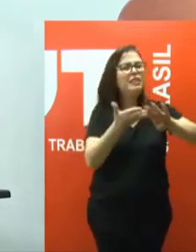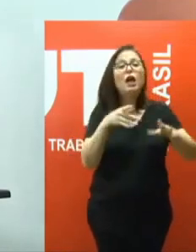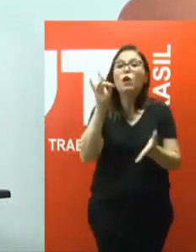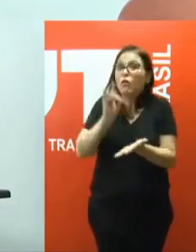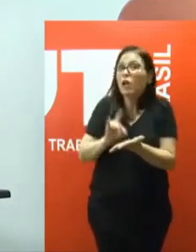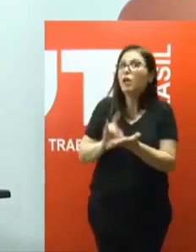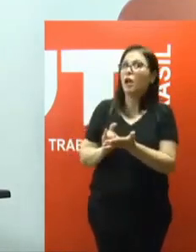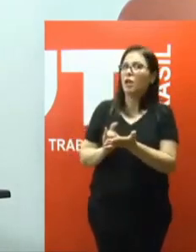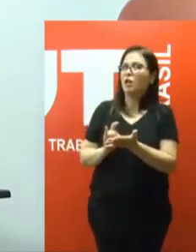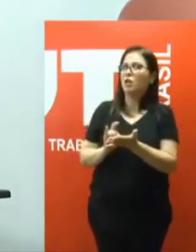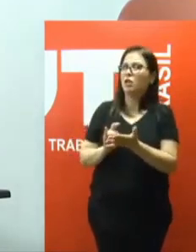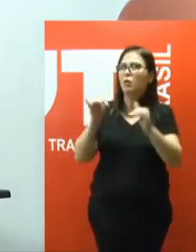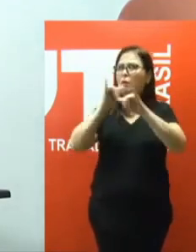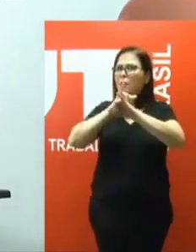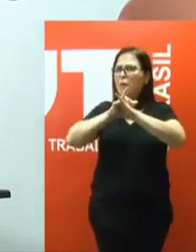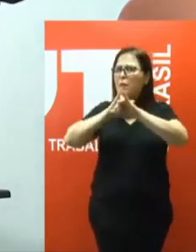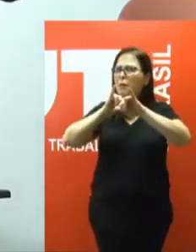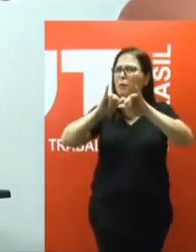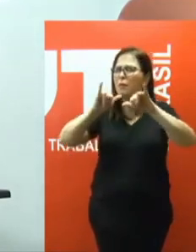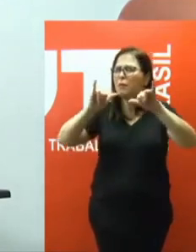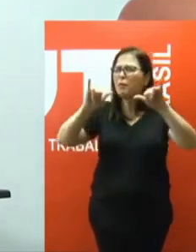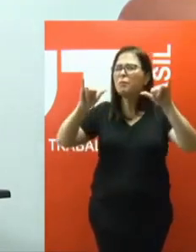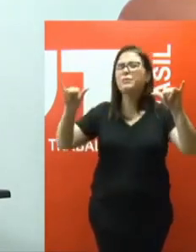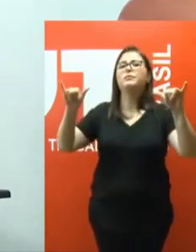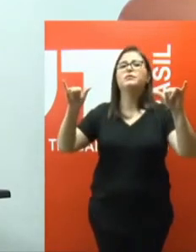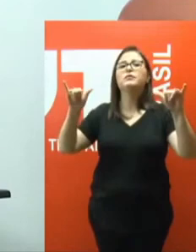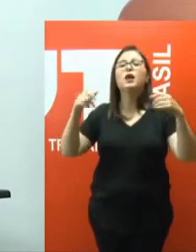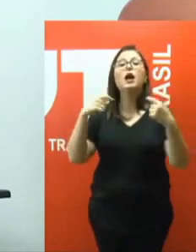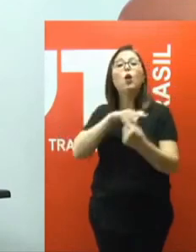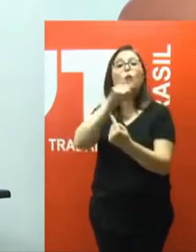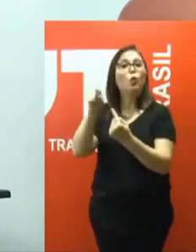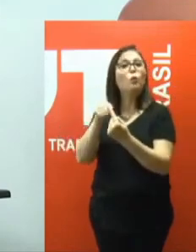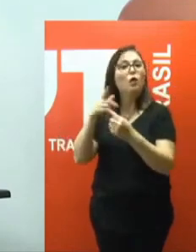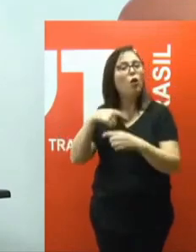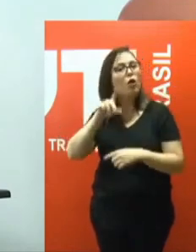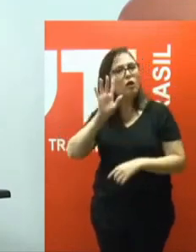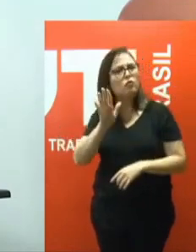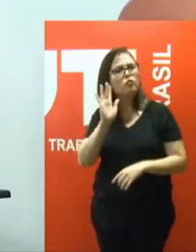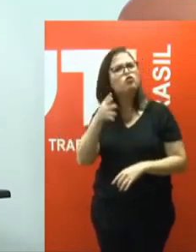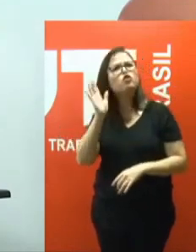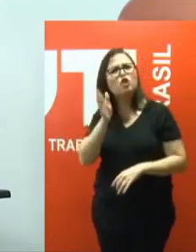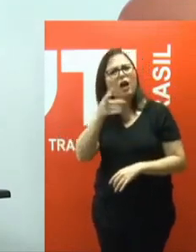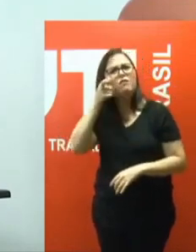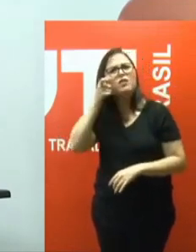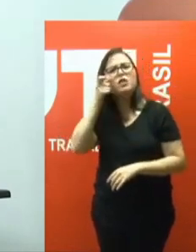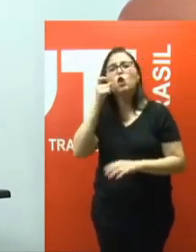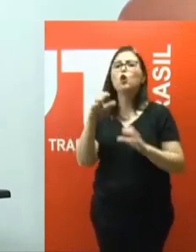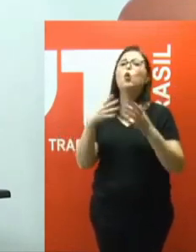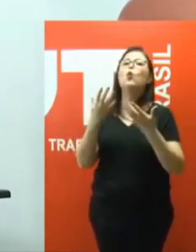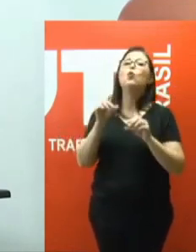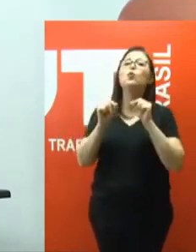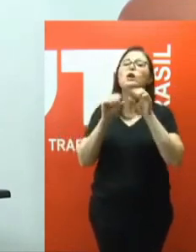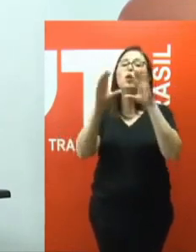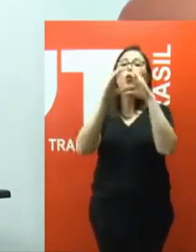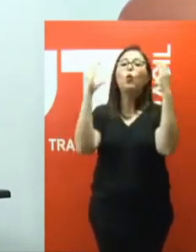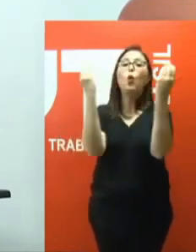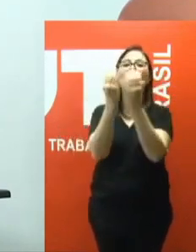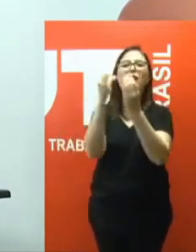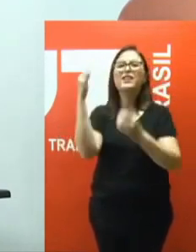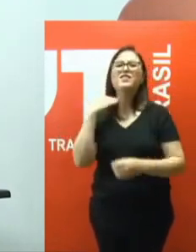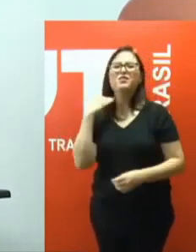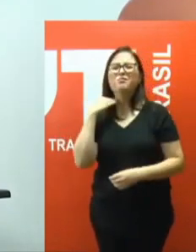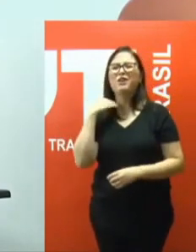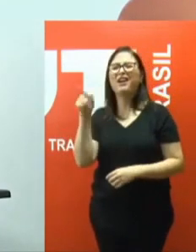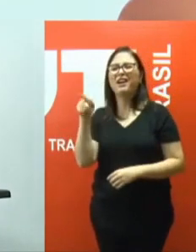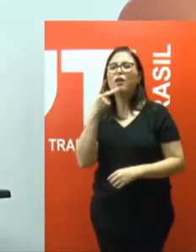né? Aliás, nós vamos ter que mudar essa meta, viu, Rony? Porque eu estive lá no Congresso dos Bancários, e os bancários já falaram que só eles vão